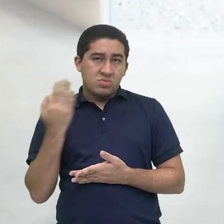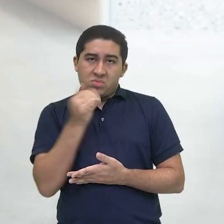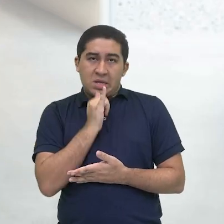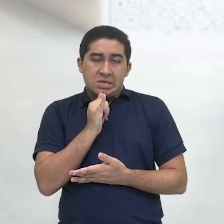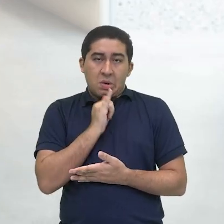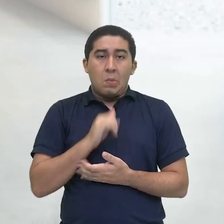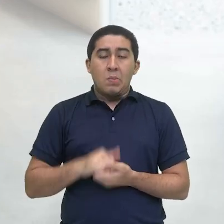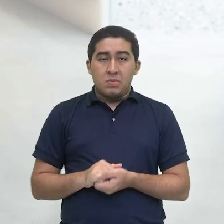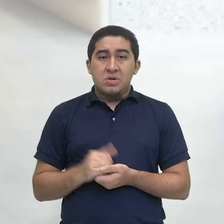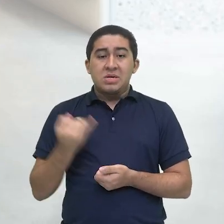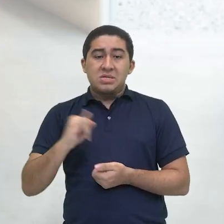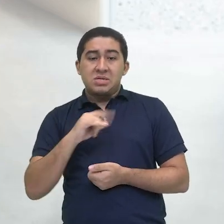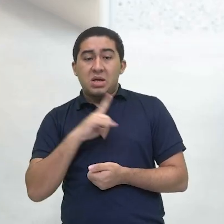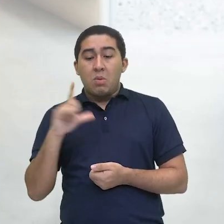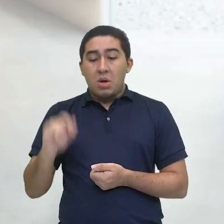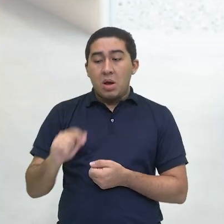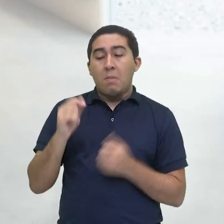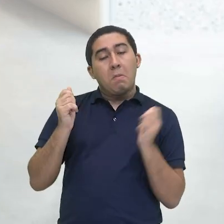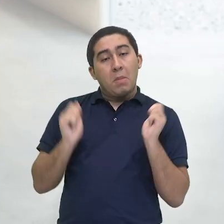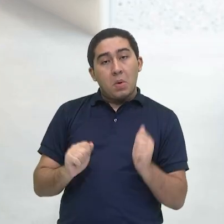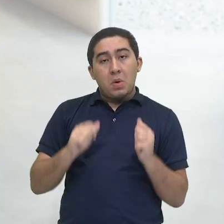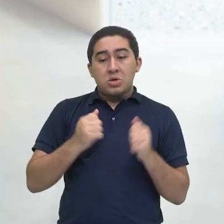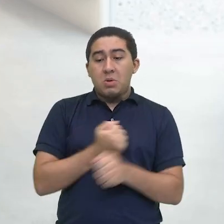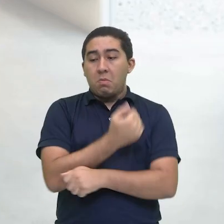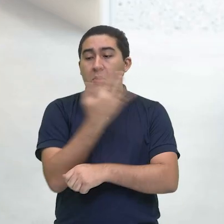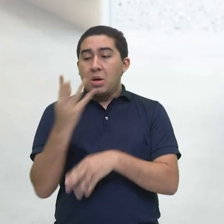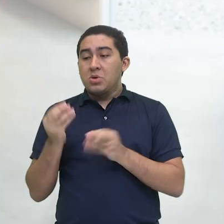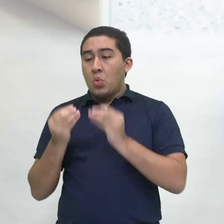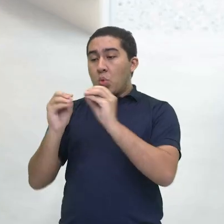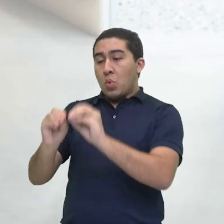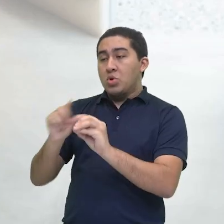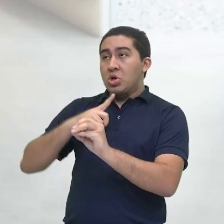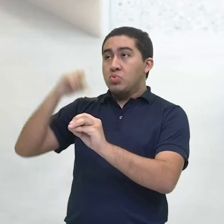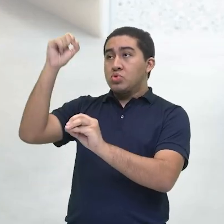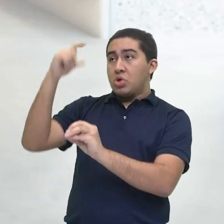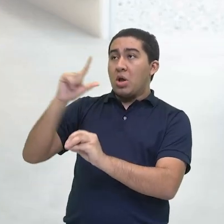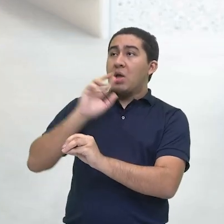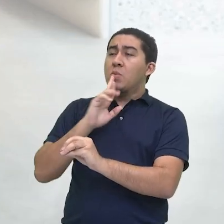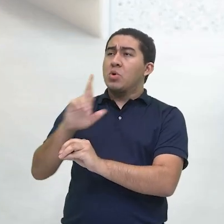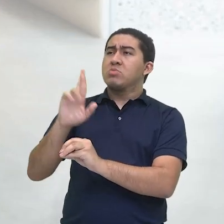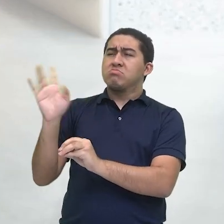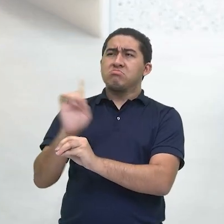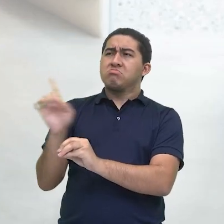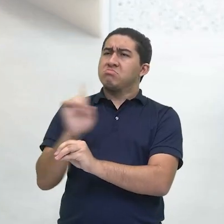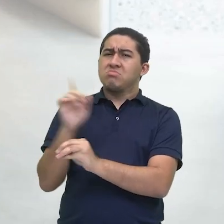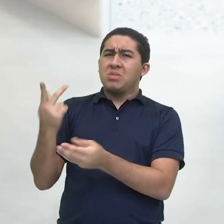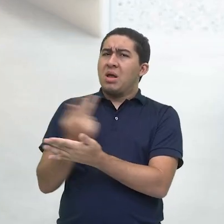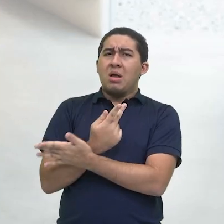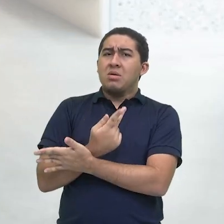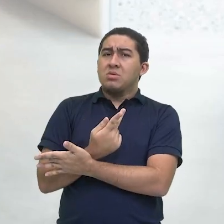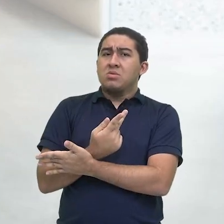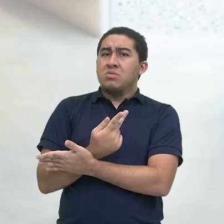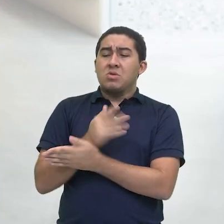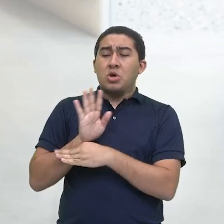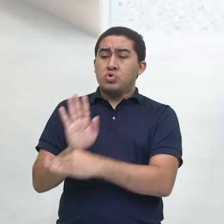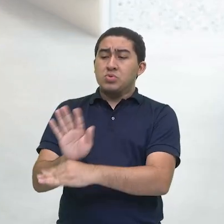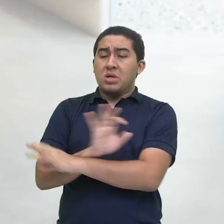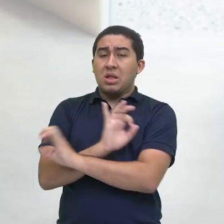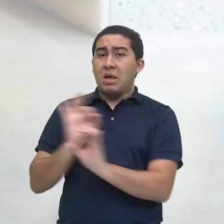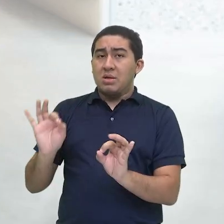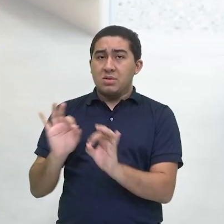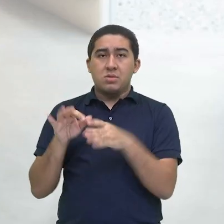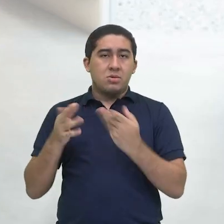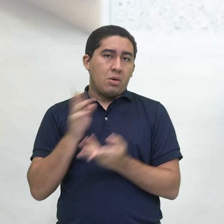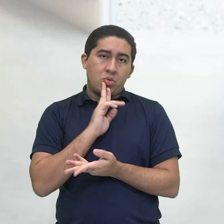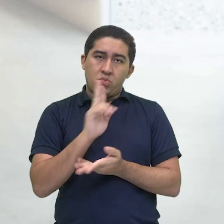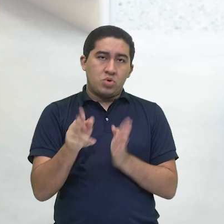Se eu colocou ou não aquela planta lá para pegar sol, ele vai dizer, não, isso não é verdade, isso não vai ajudar a planta, então ele